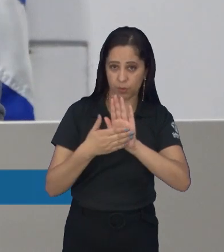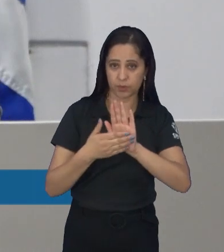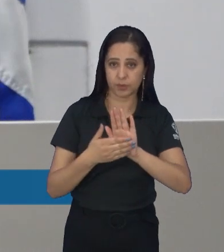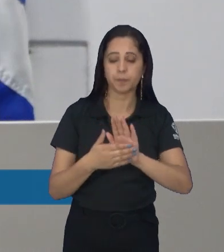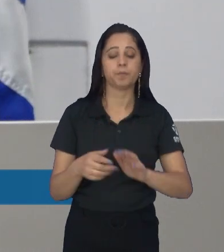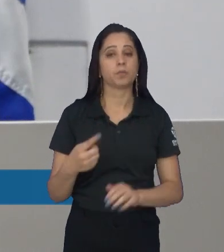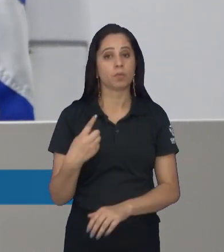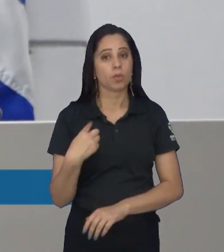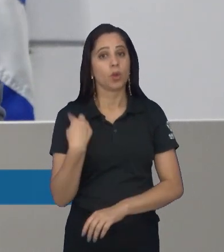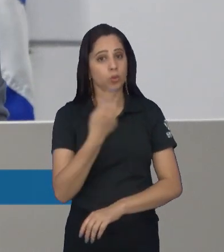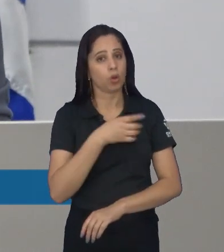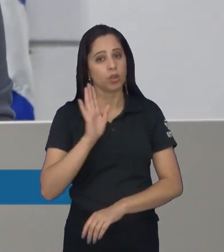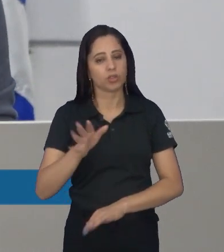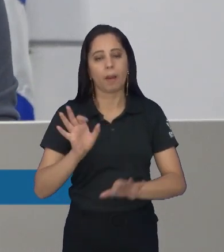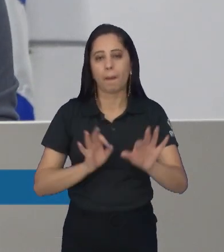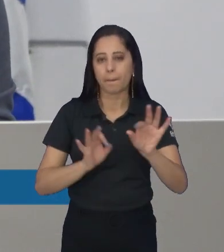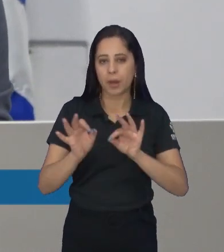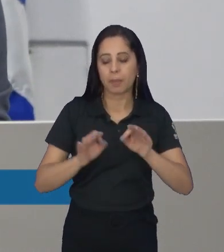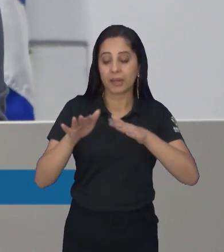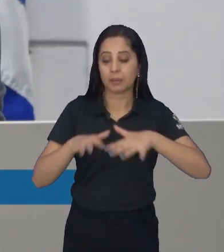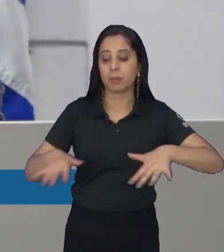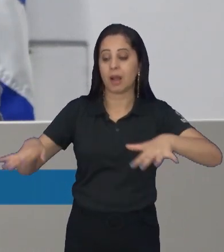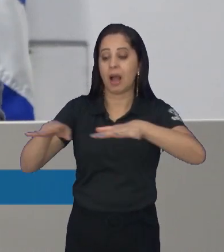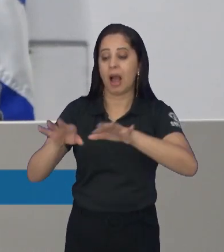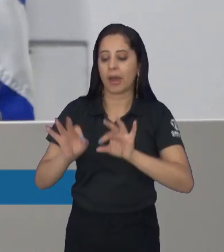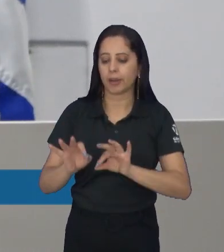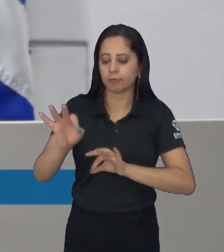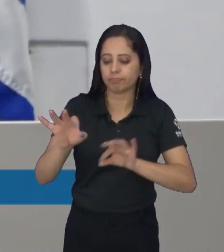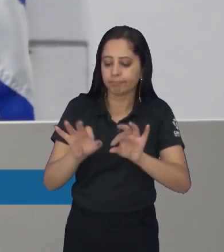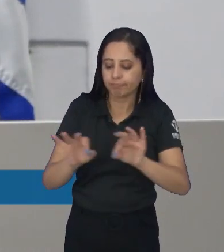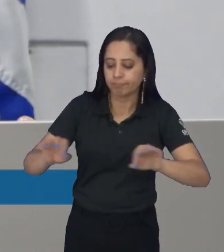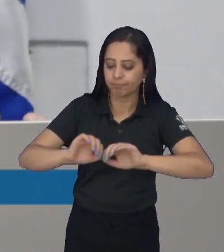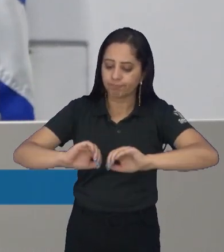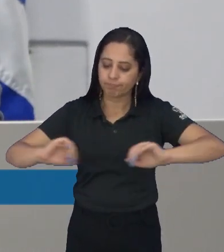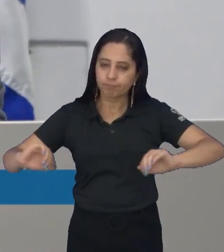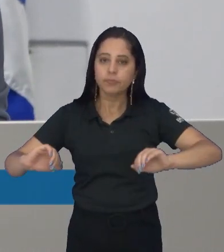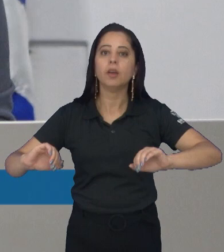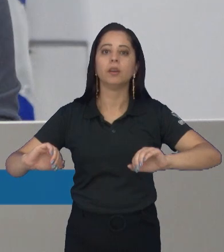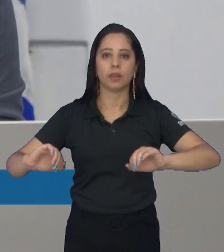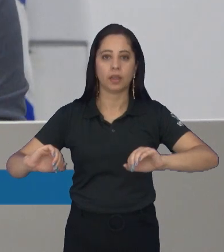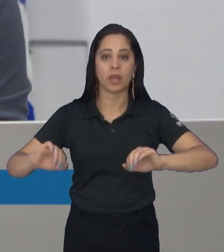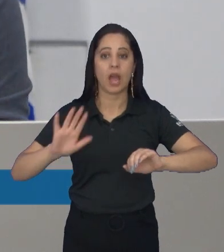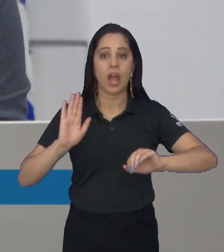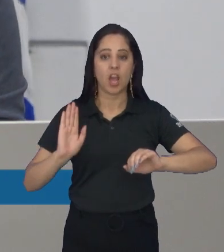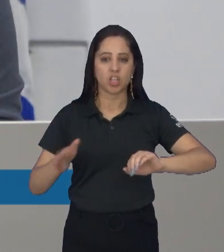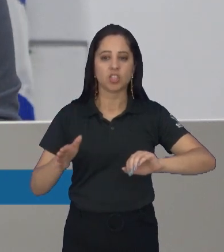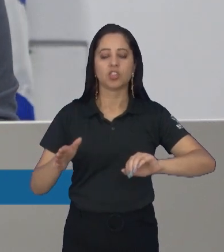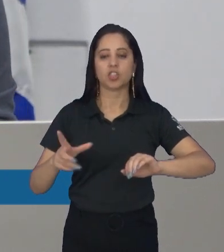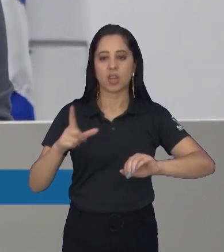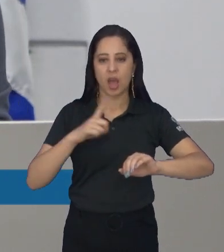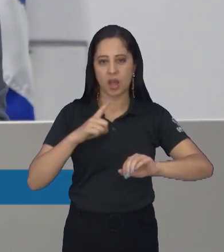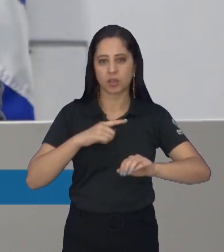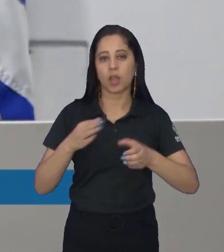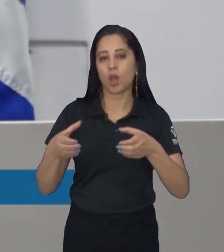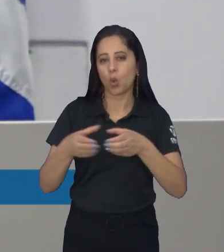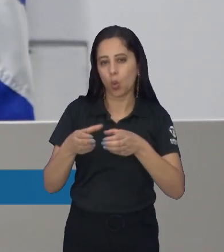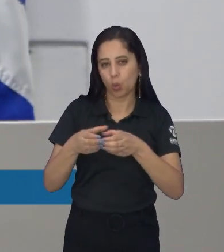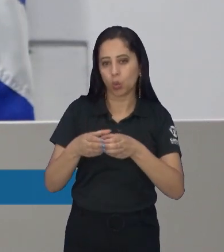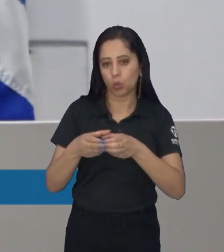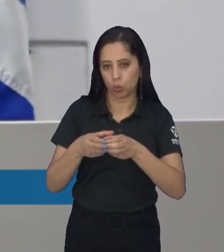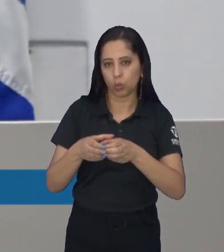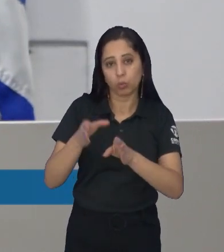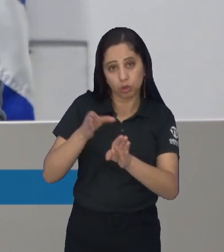nós fizemos os olhamentos de 2019 porque o próprio plano diretor lá ele já criou a figura do Conselho Municipal de desenvolvimento urbano